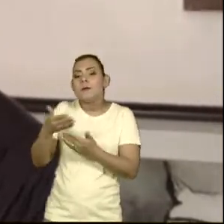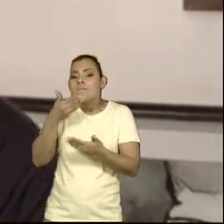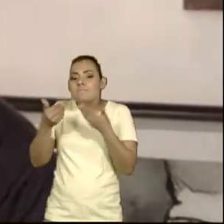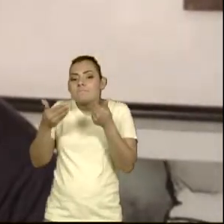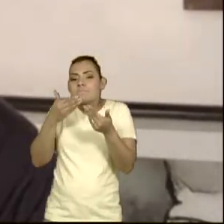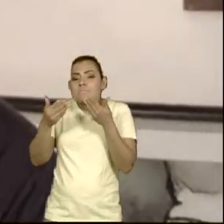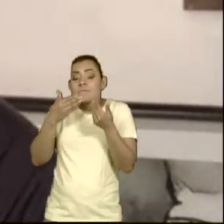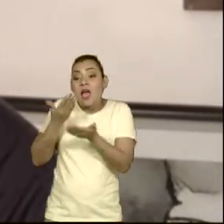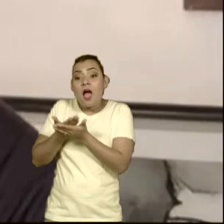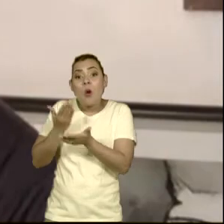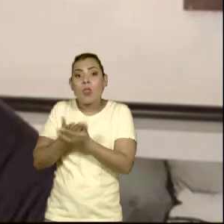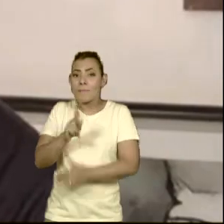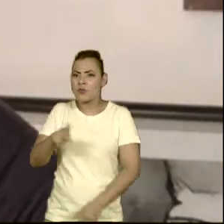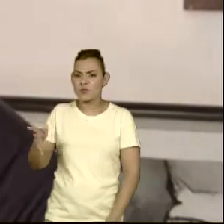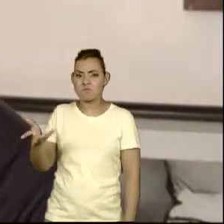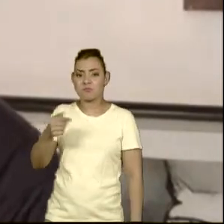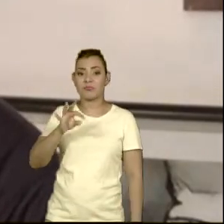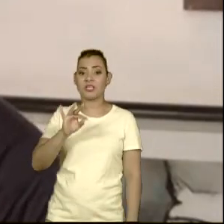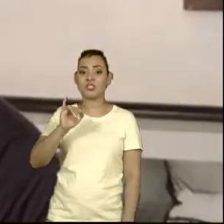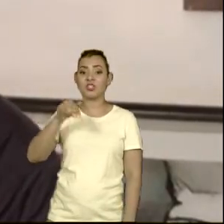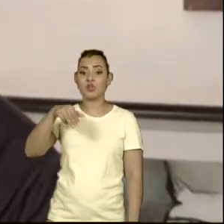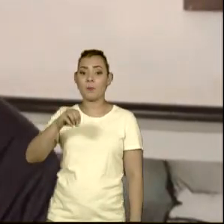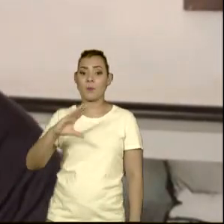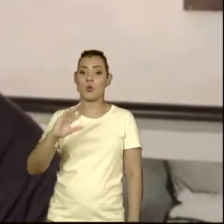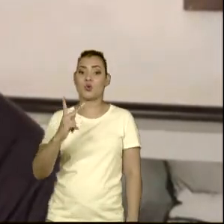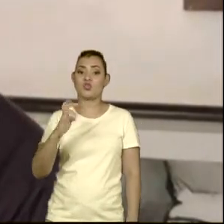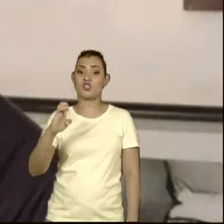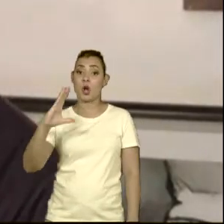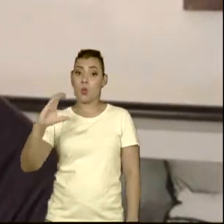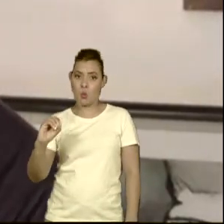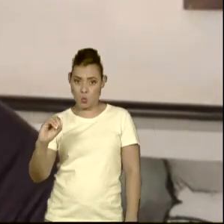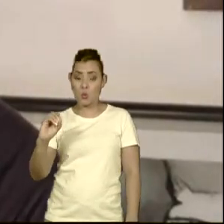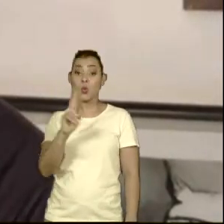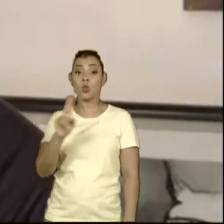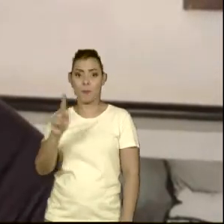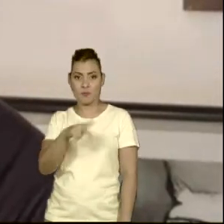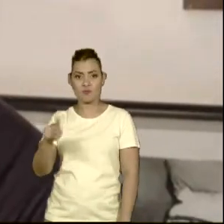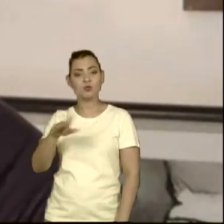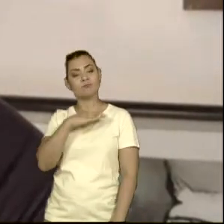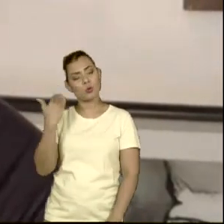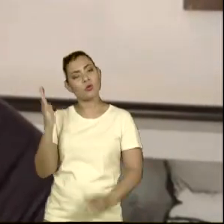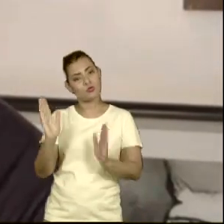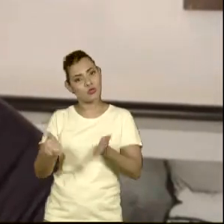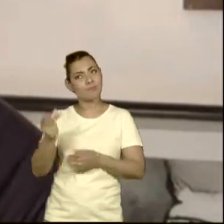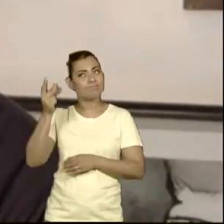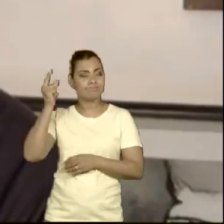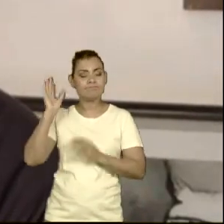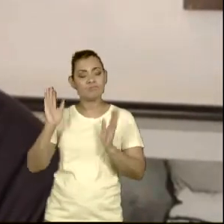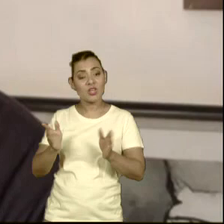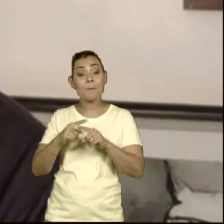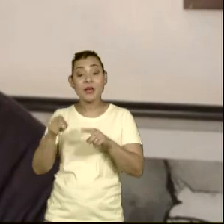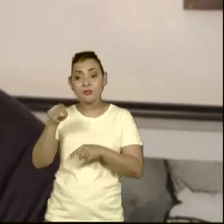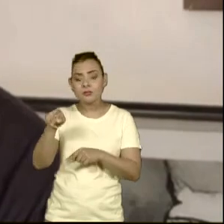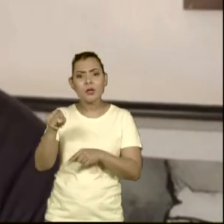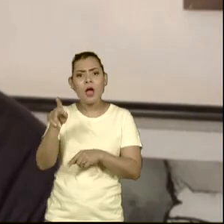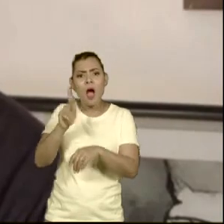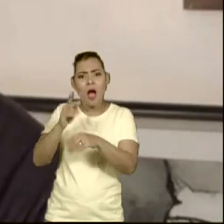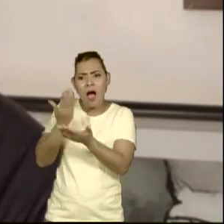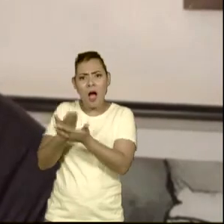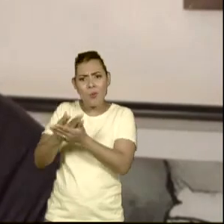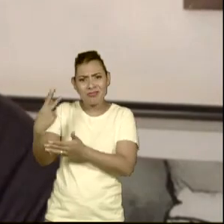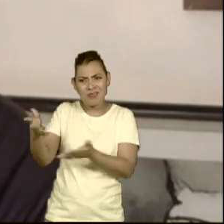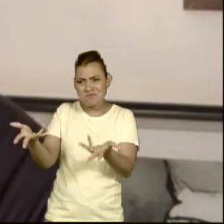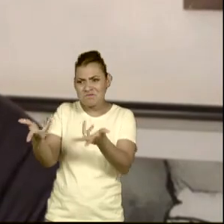muito da aula. Eu tinha aula com um cara muito legal chamado Timoshenko Web, ele, infelizmente, já partiu há muito tempo. E eu amava